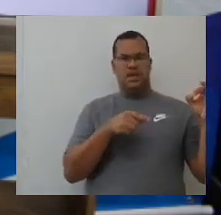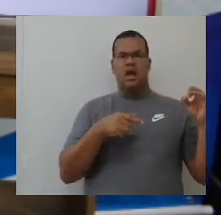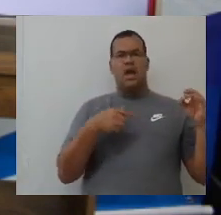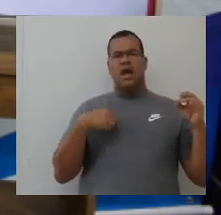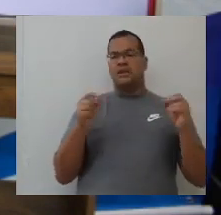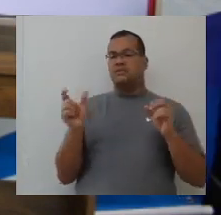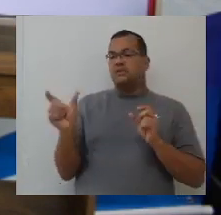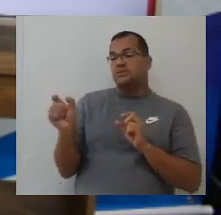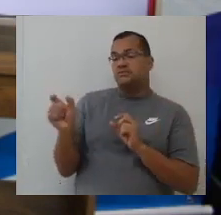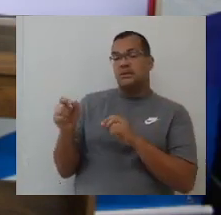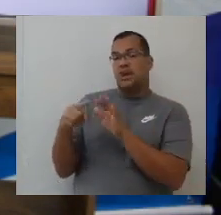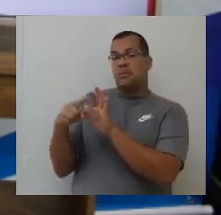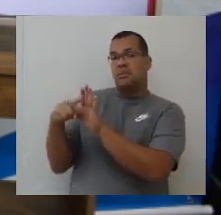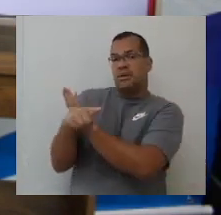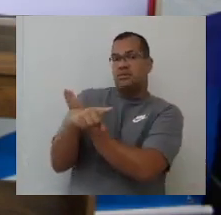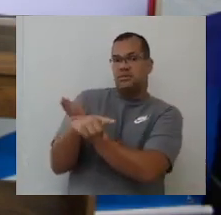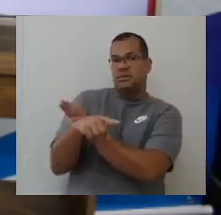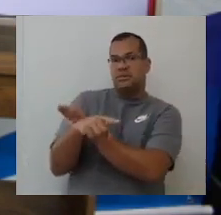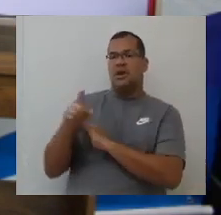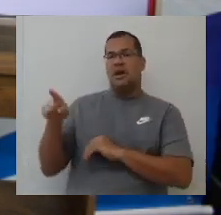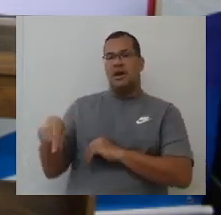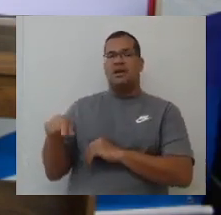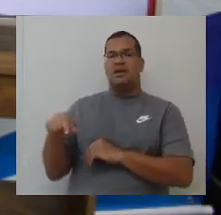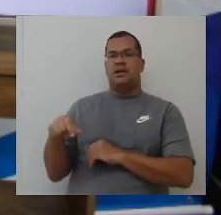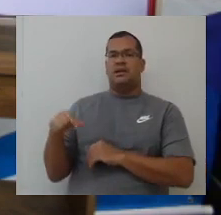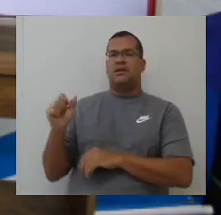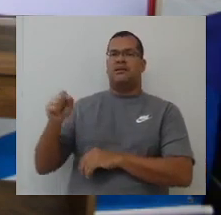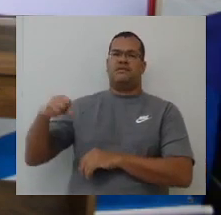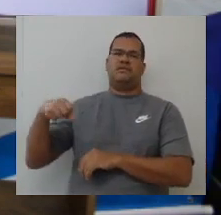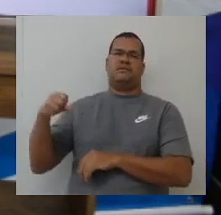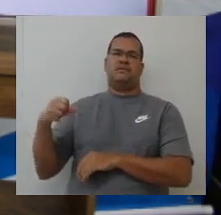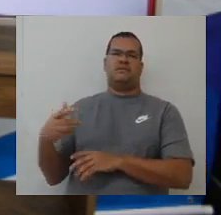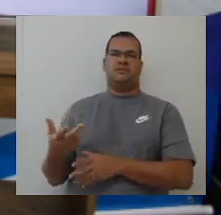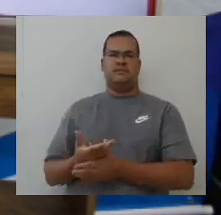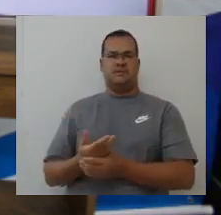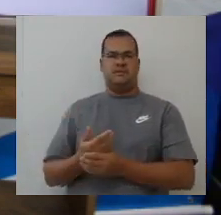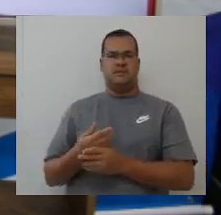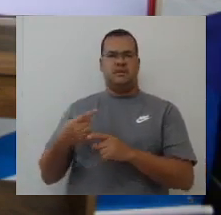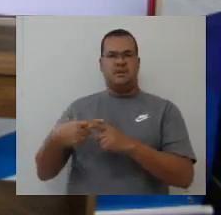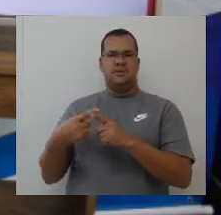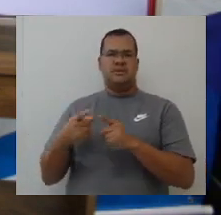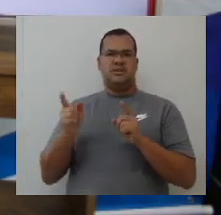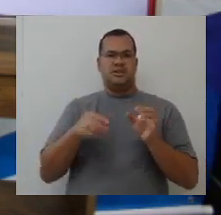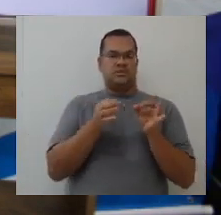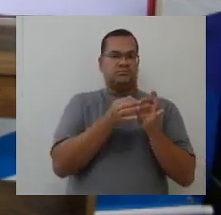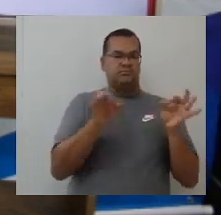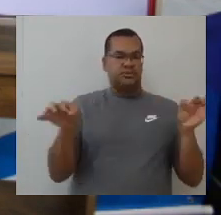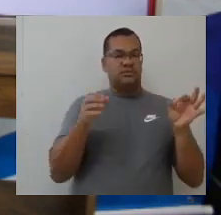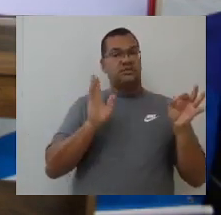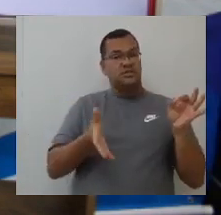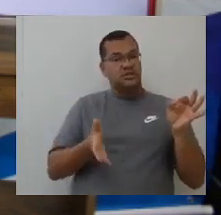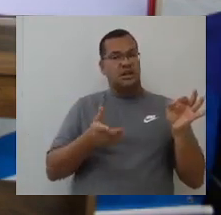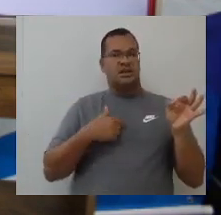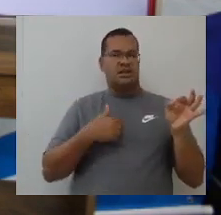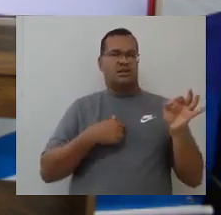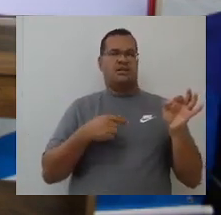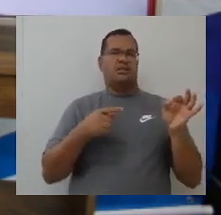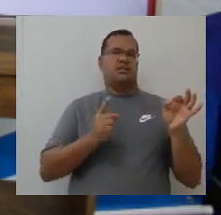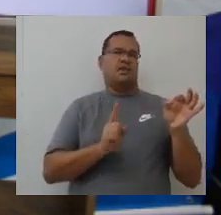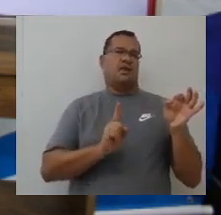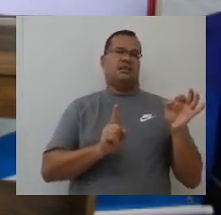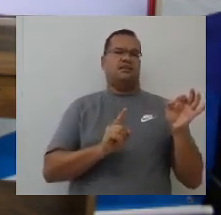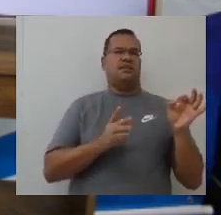tag, aquela perguntinha que eu coloco no final, ela vai ter que ser o inverso, ela não pode ser negativa. Porque a minha oração já é negativa, ela vai ter que ser